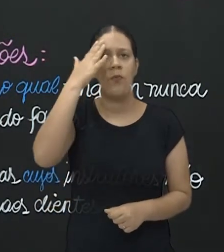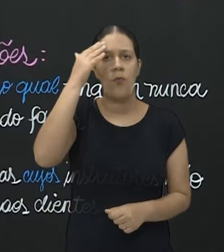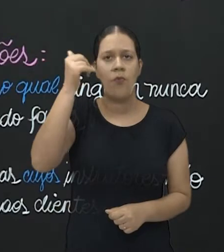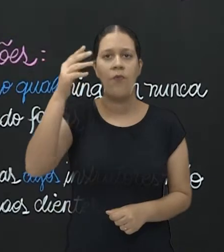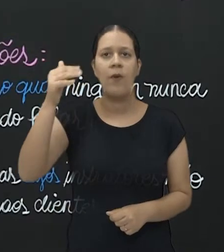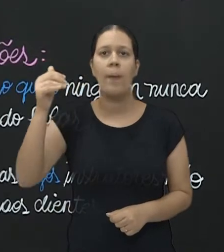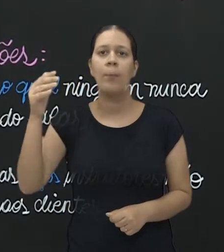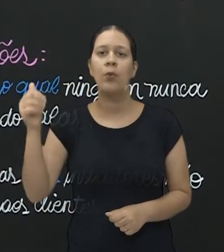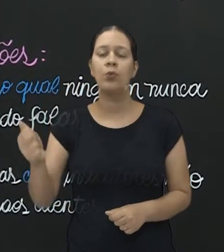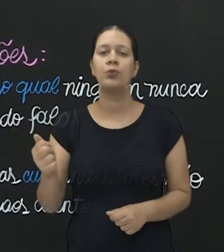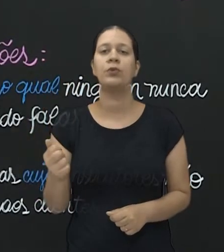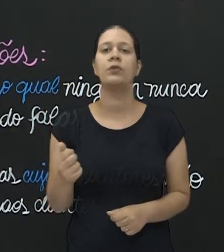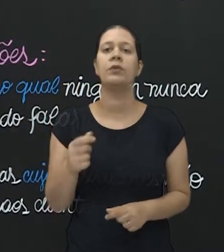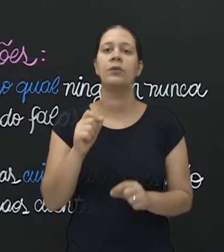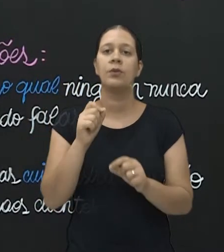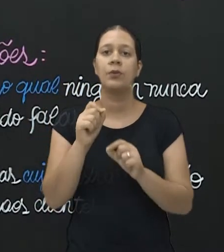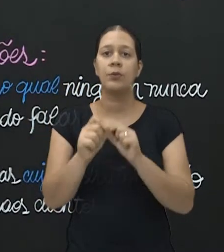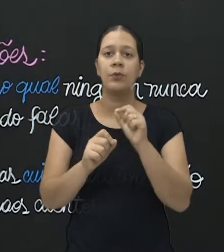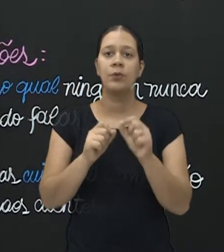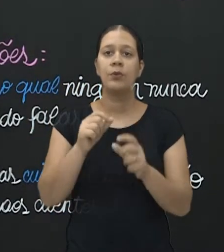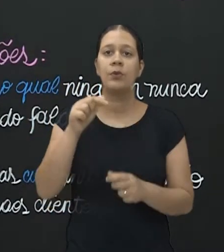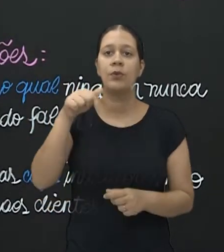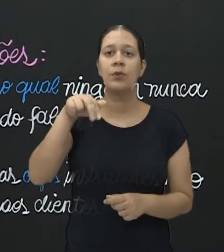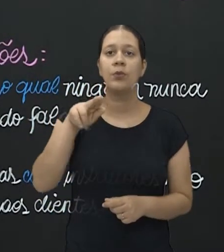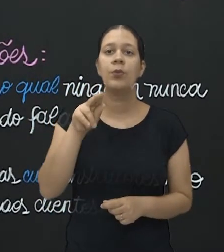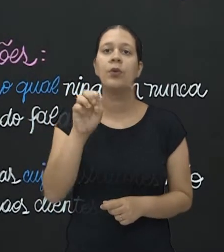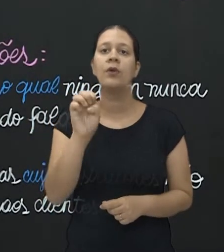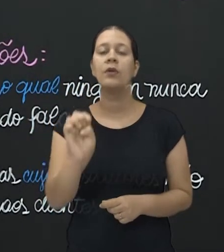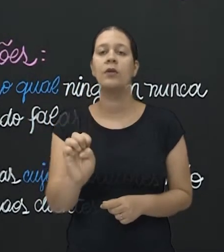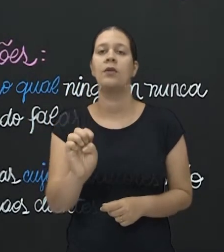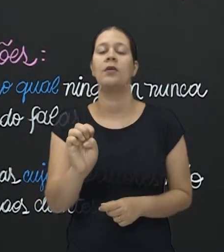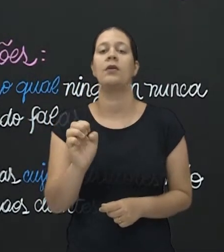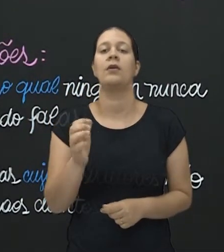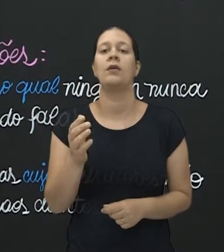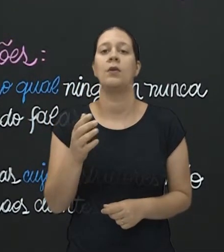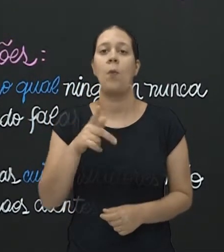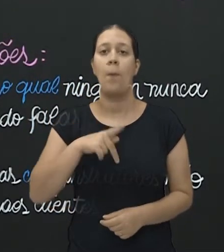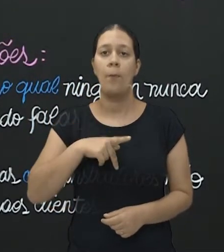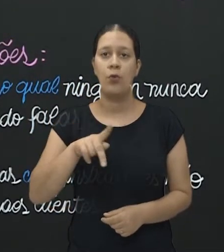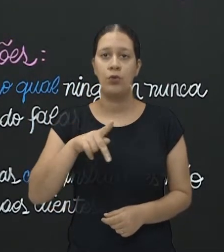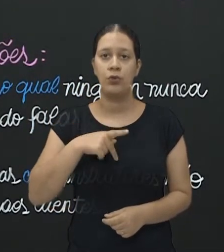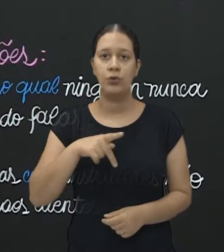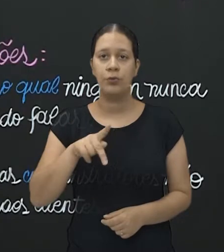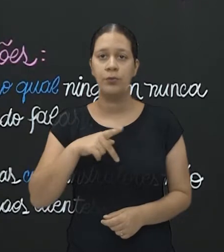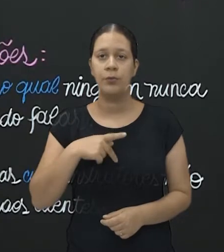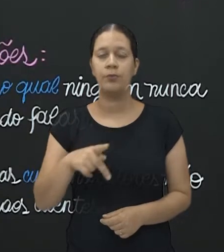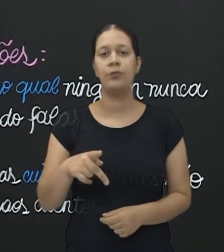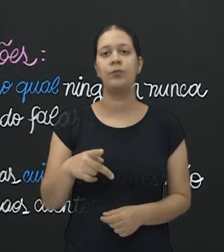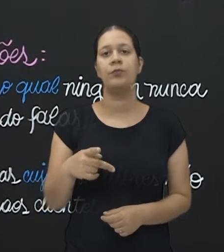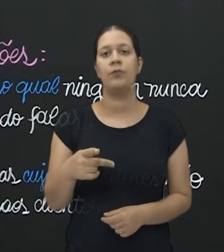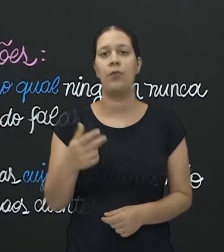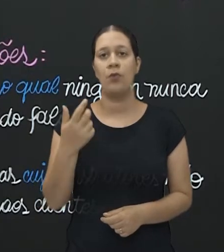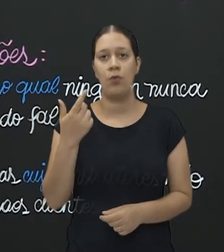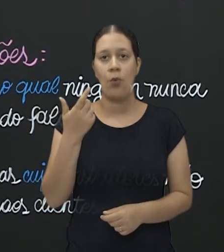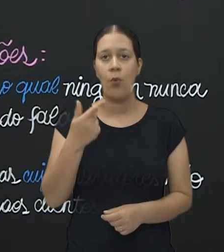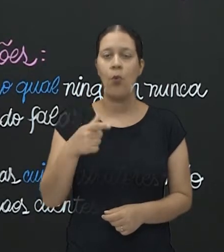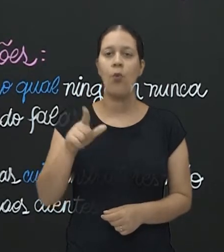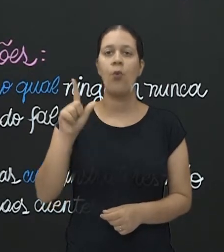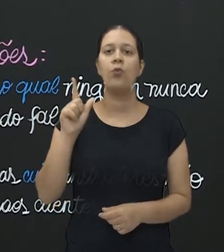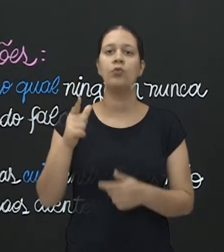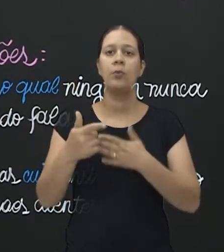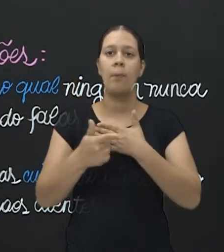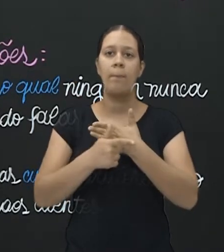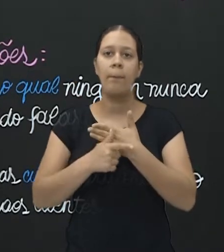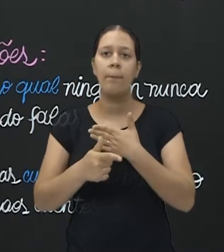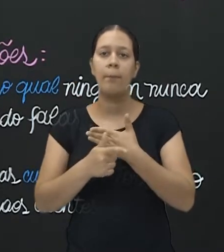pessoas reconhecem no que uma função de pronome relativo, embora o que possa desempenhar outras funções na